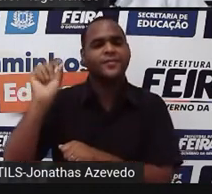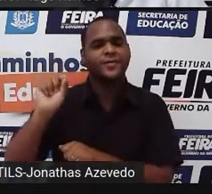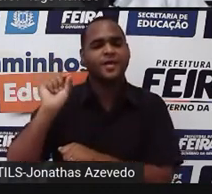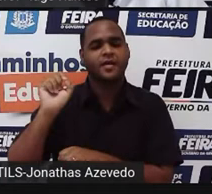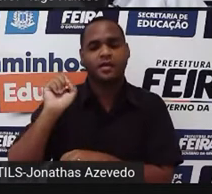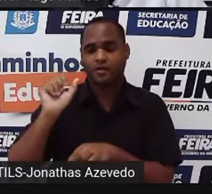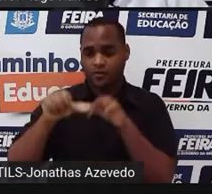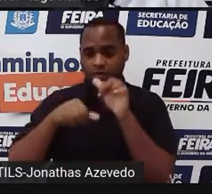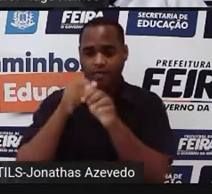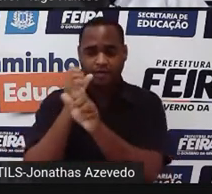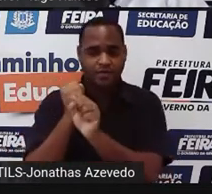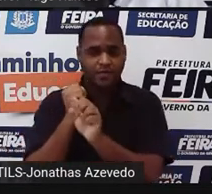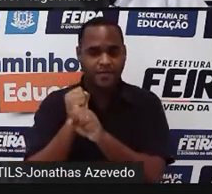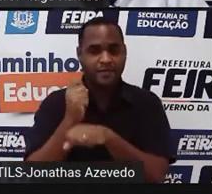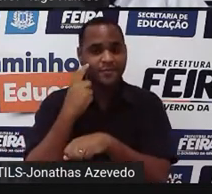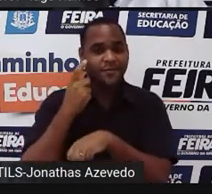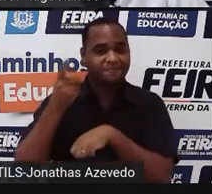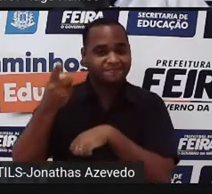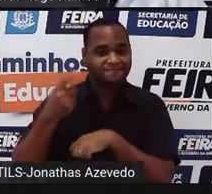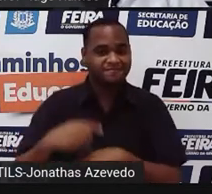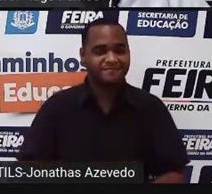essa soma? Olha o tempo aí.